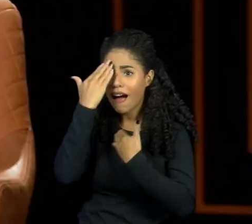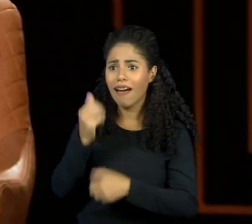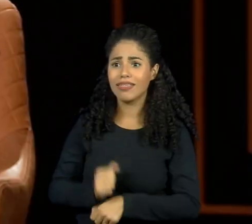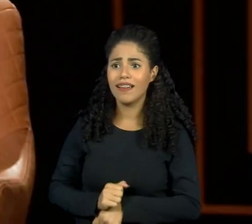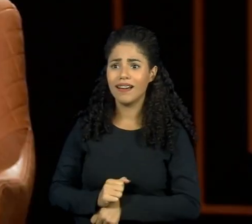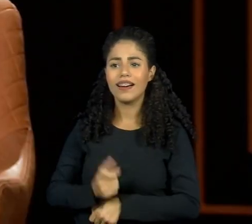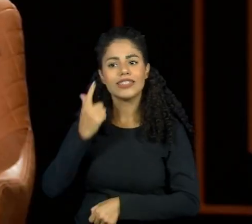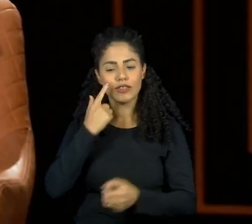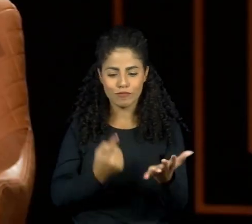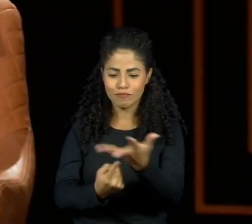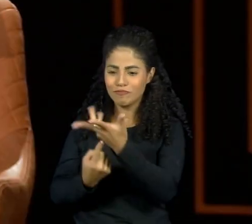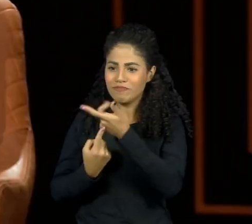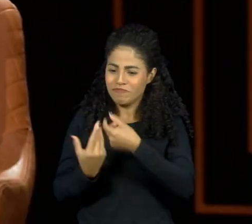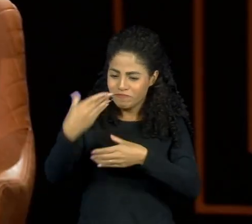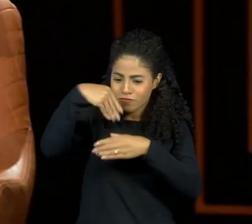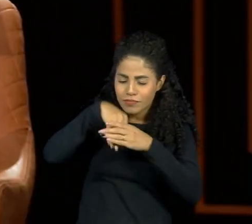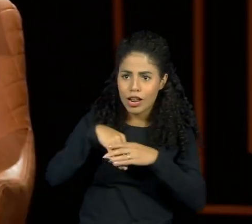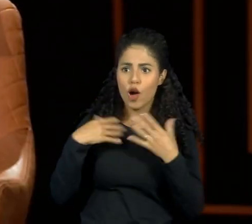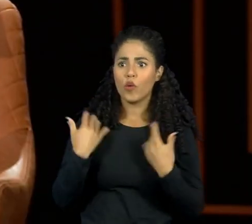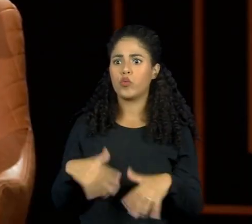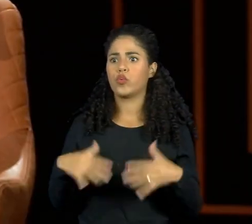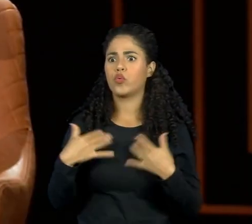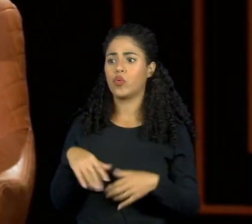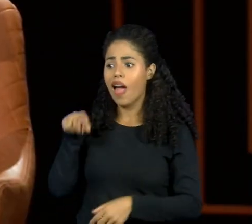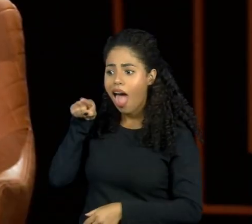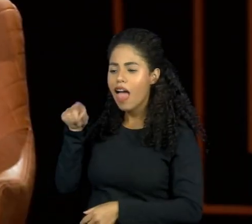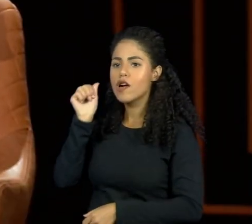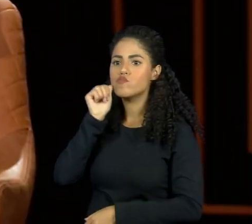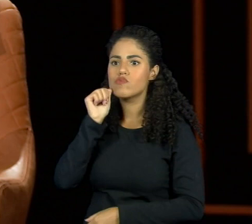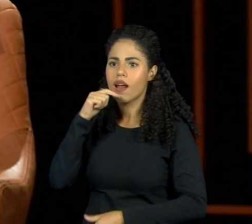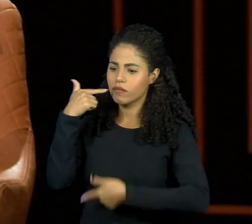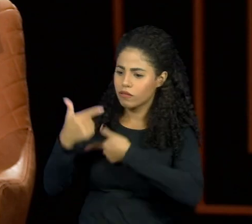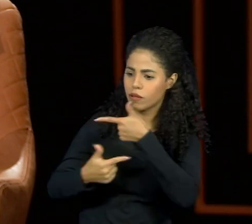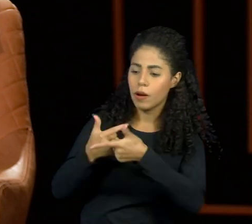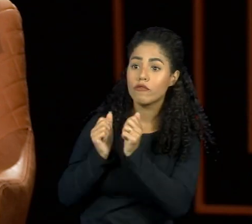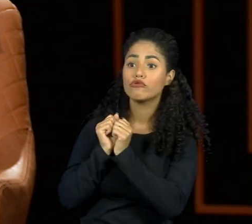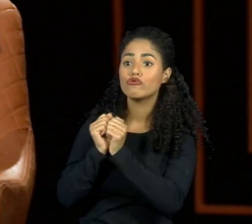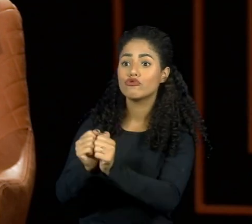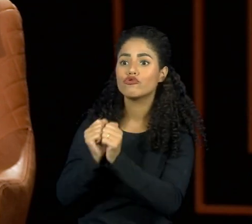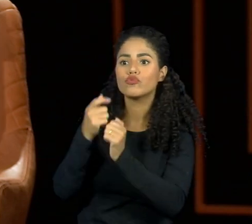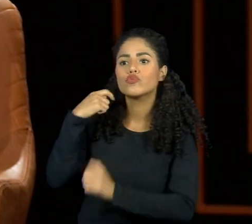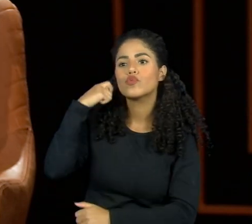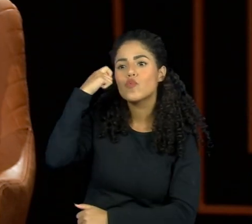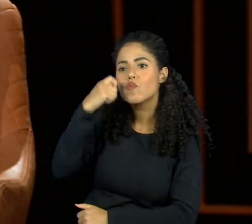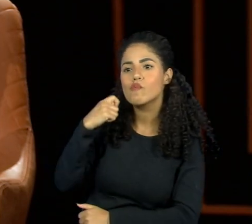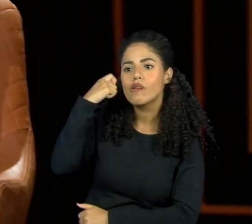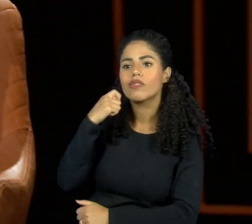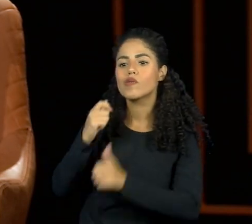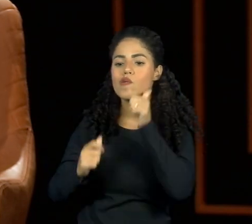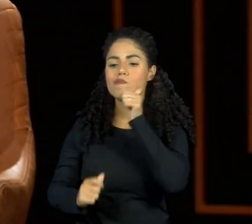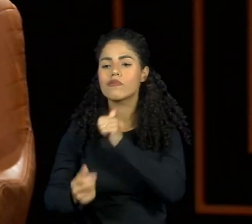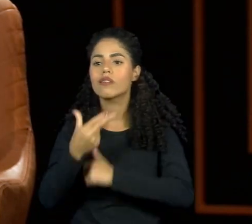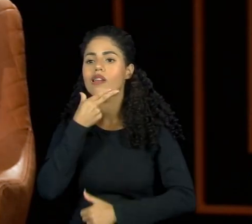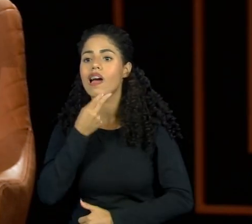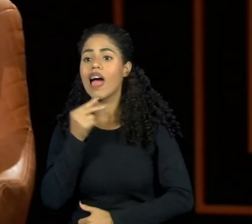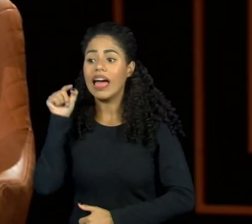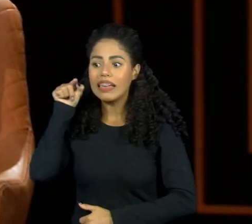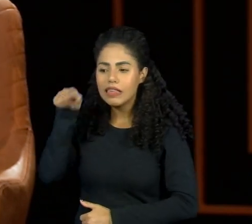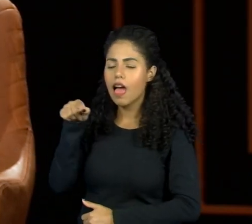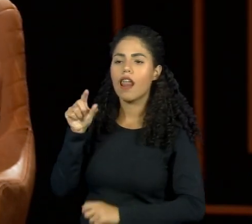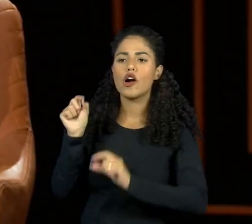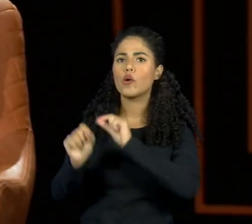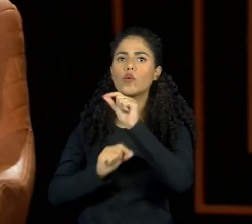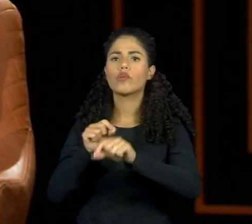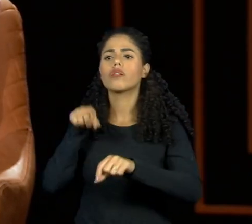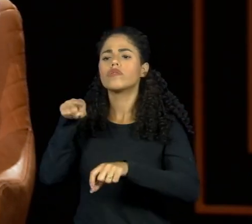uma coisa absurda. Ela trabalhava com atores, as pessoas, sabe, naquela época já, e ela nunca permitiu que